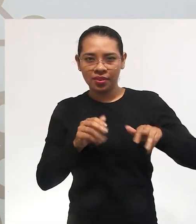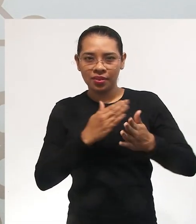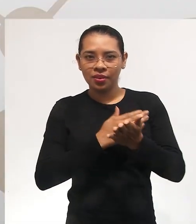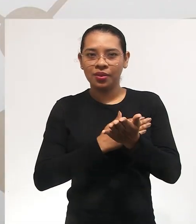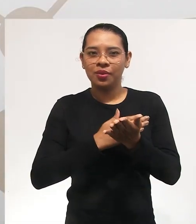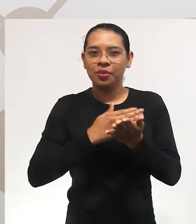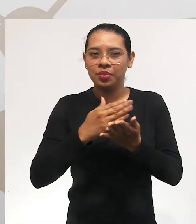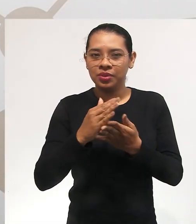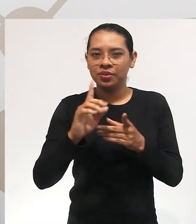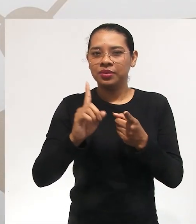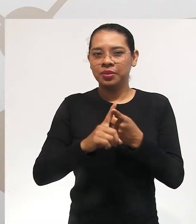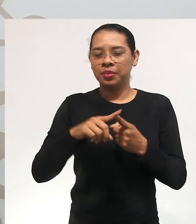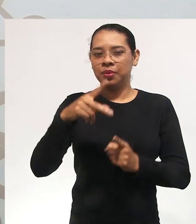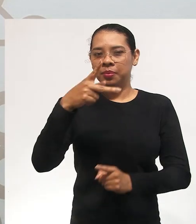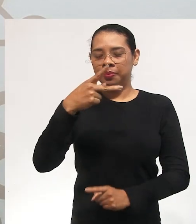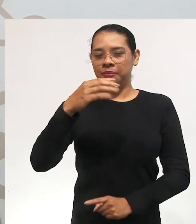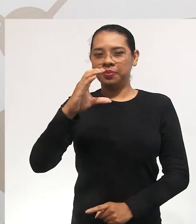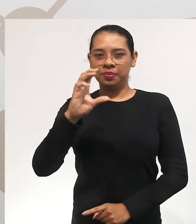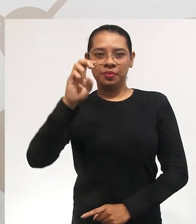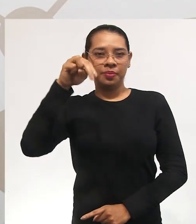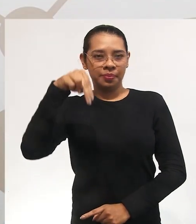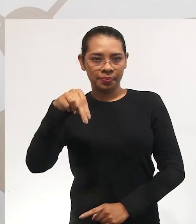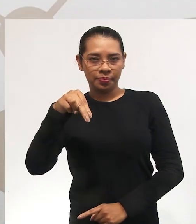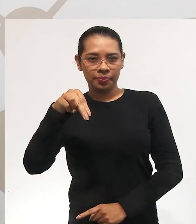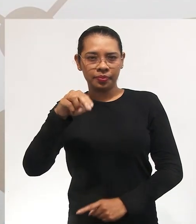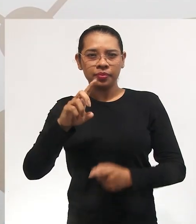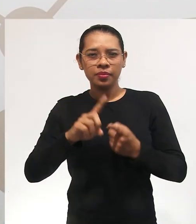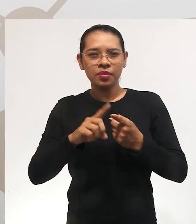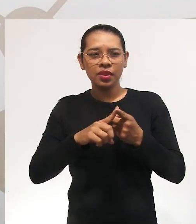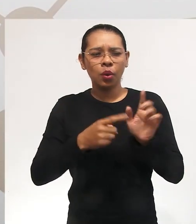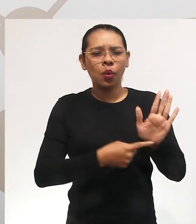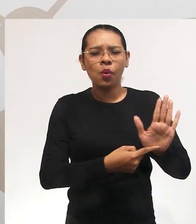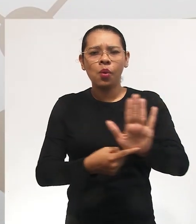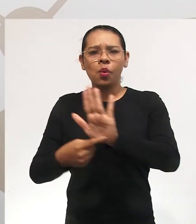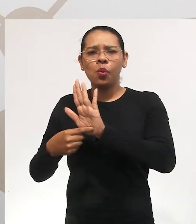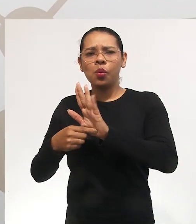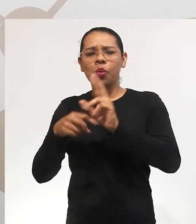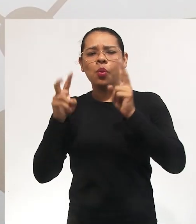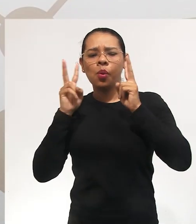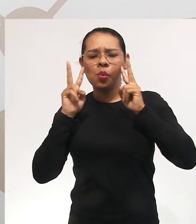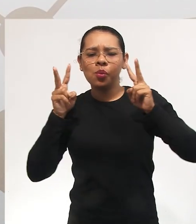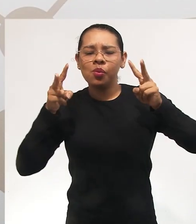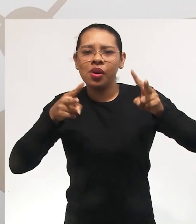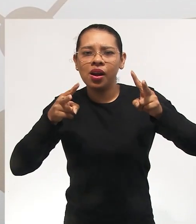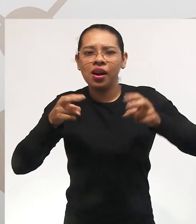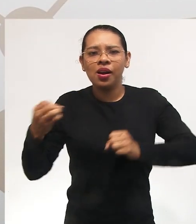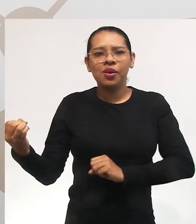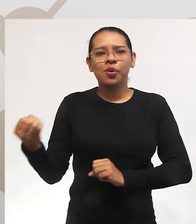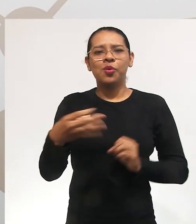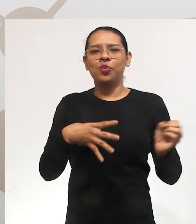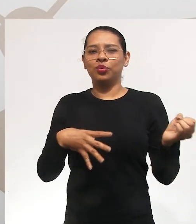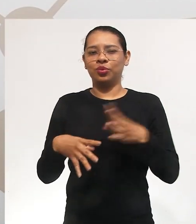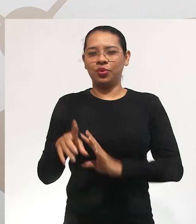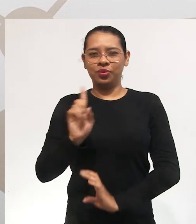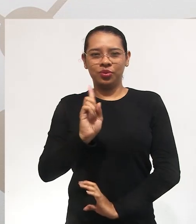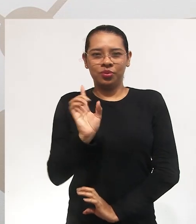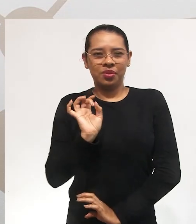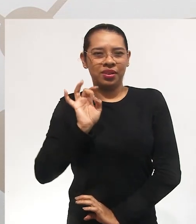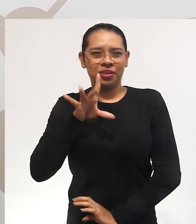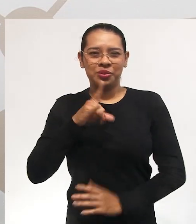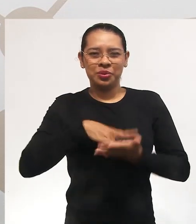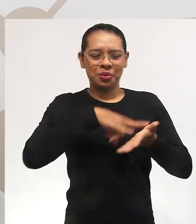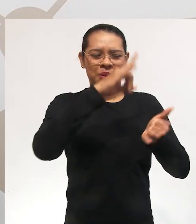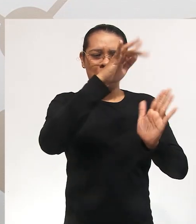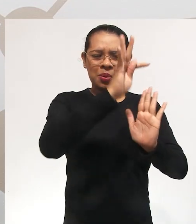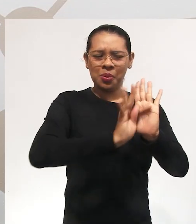né, que veio com os PCNs. Com os PCNs, eles trouxeram esse novo olhar. Não era só a gramática pela